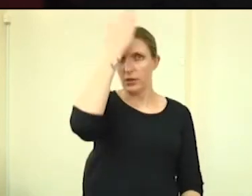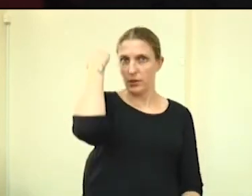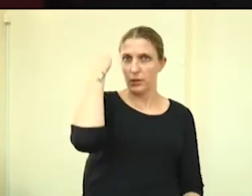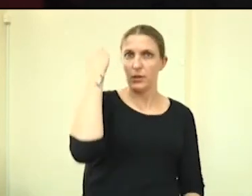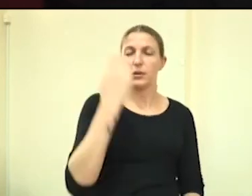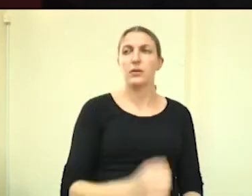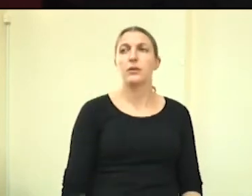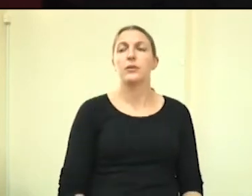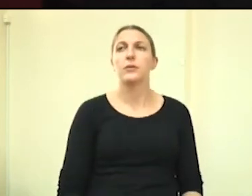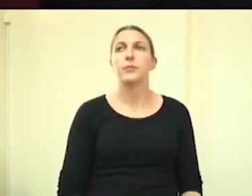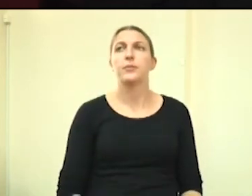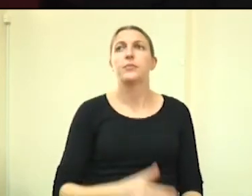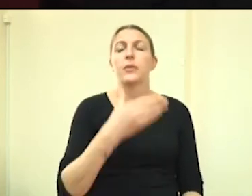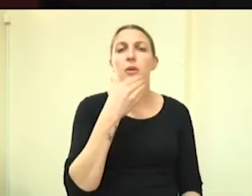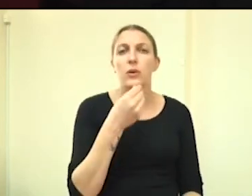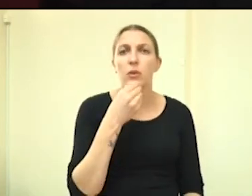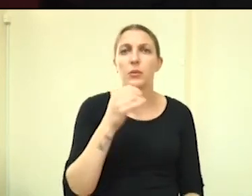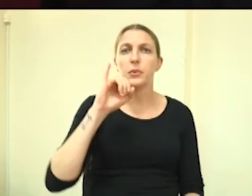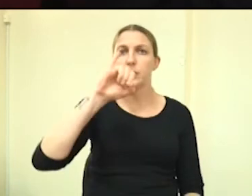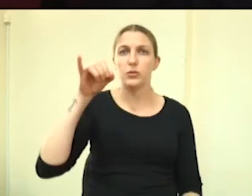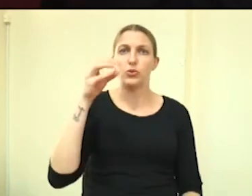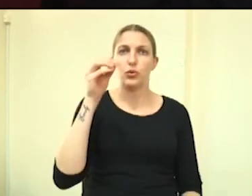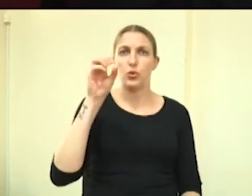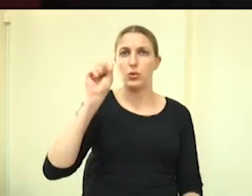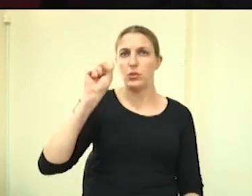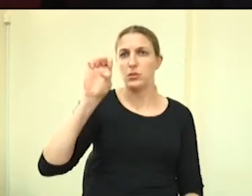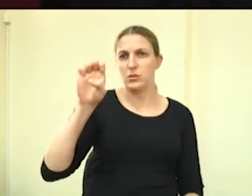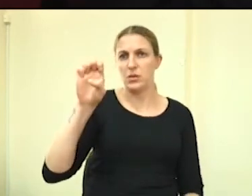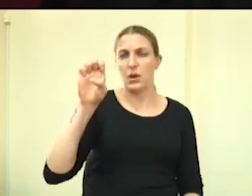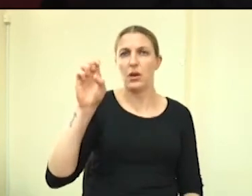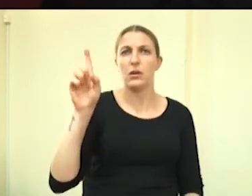Farina, do senhor José